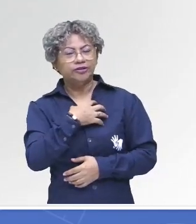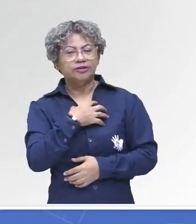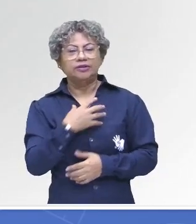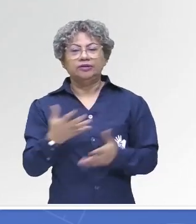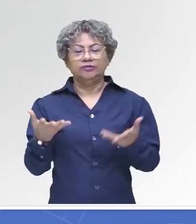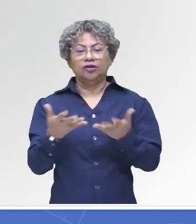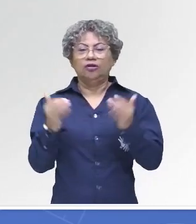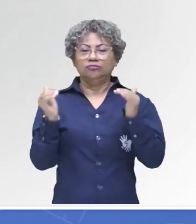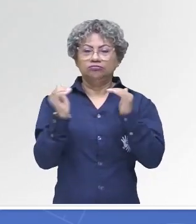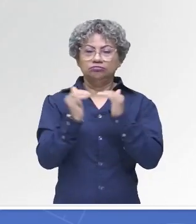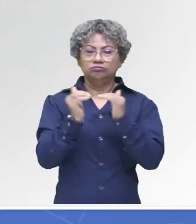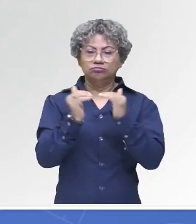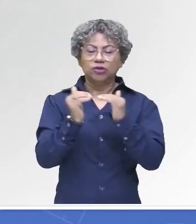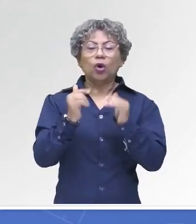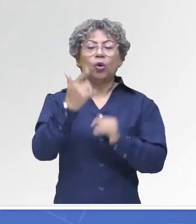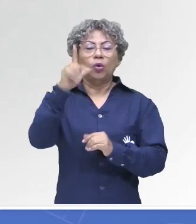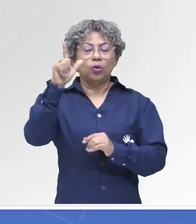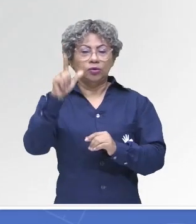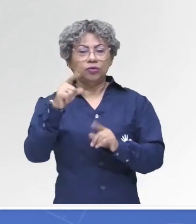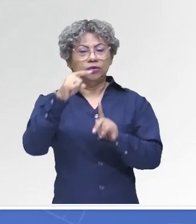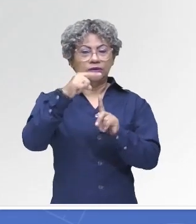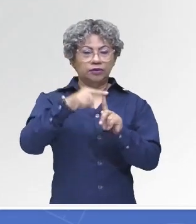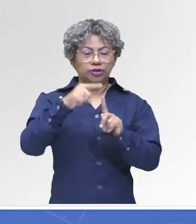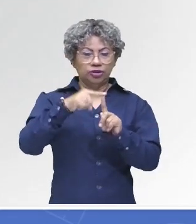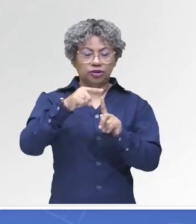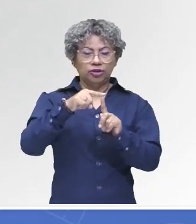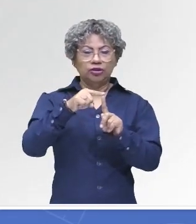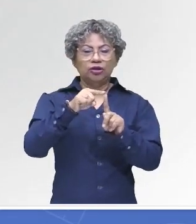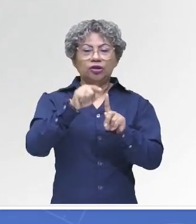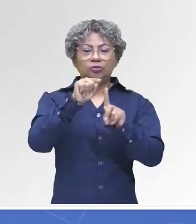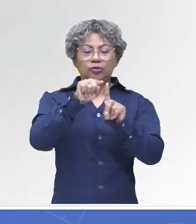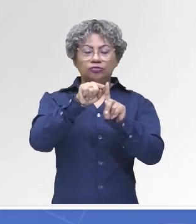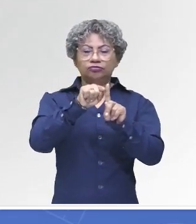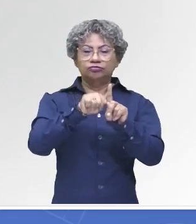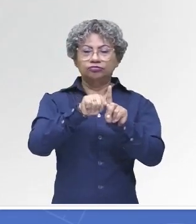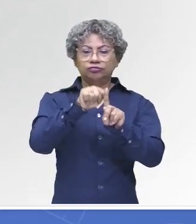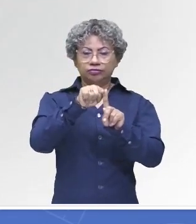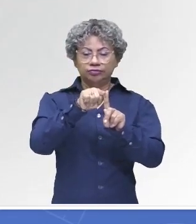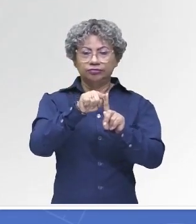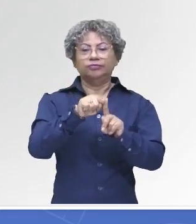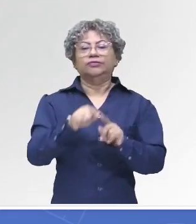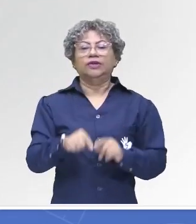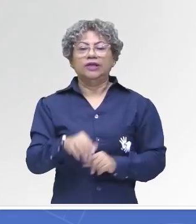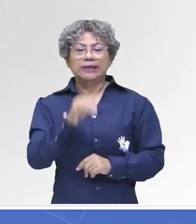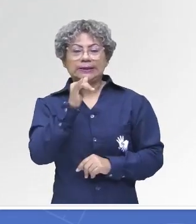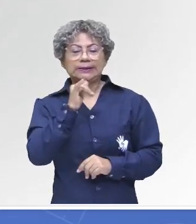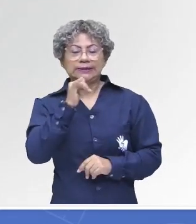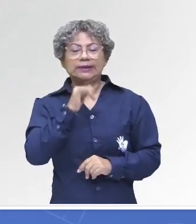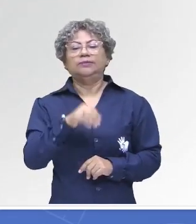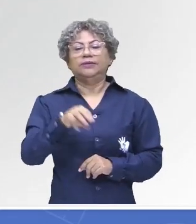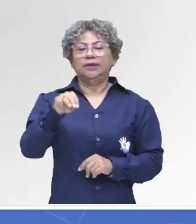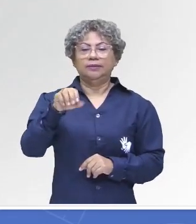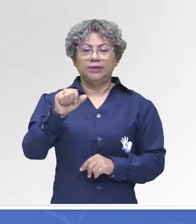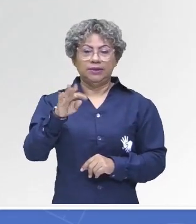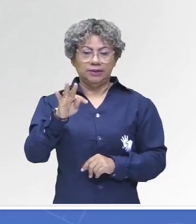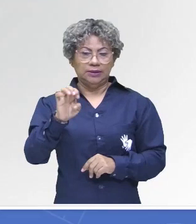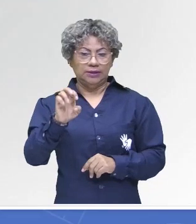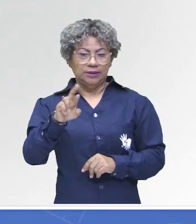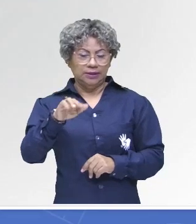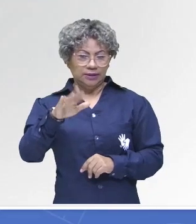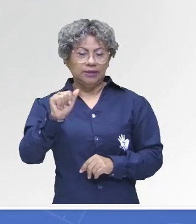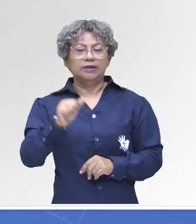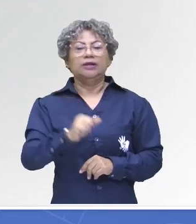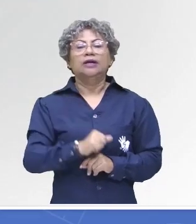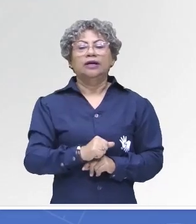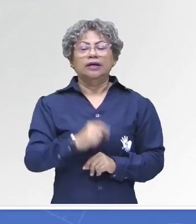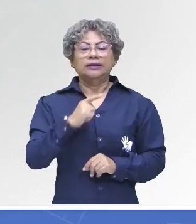associar a temperatura a outra coisa. E essa coisa vem da matéria. Veja só, a matéria ela é composta por